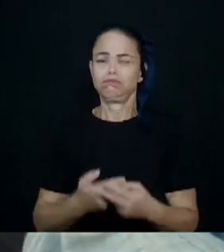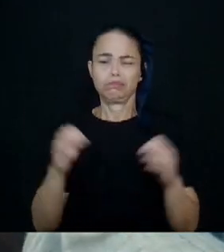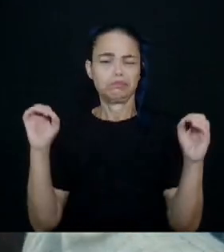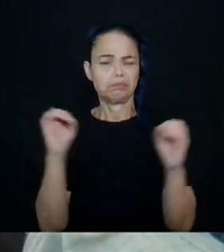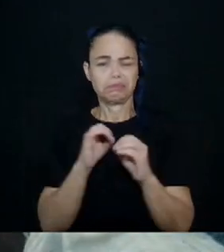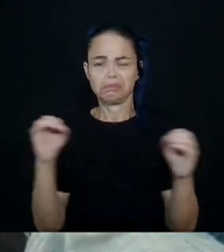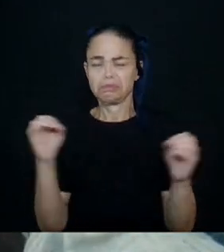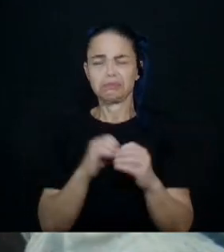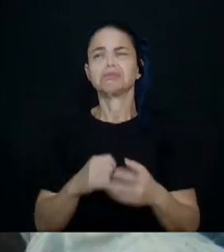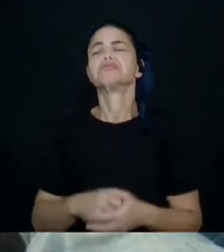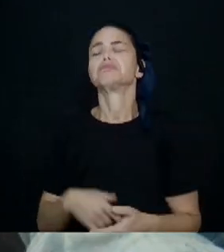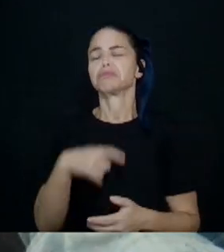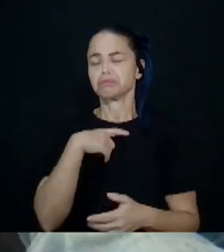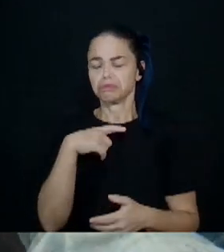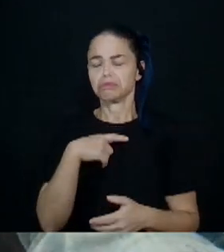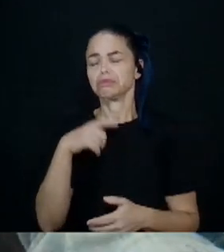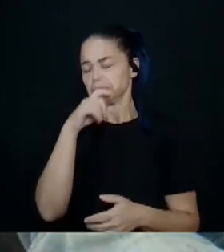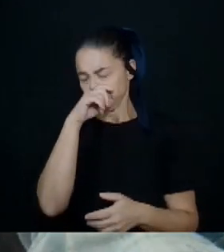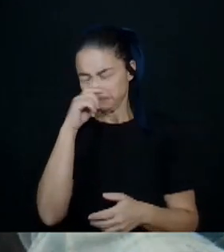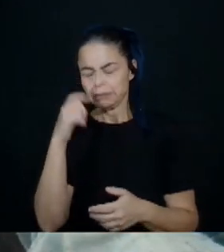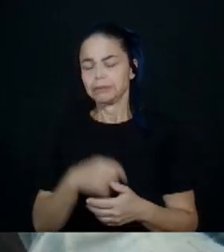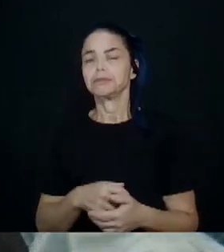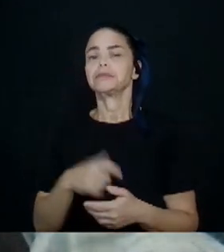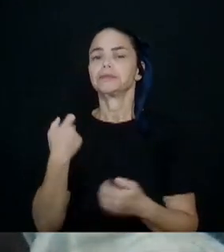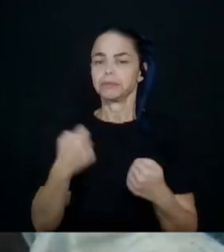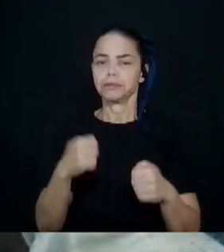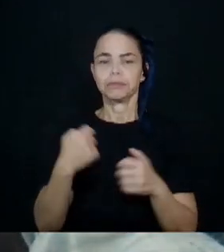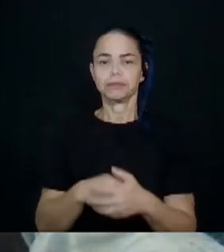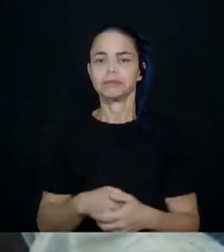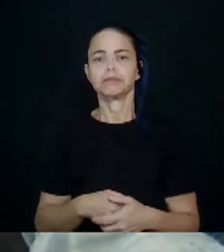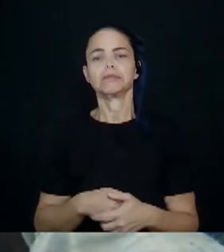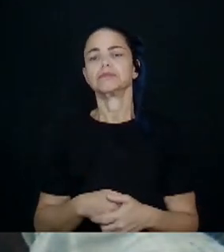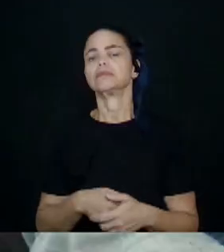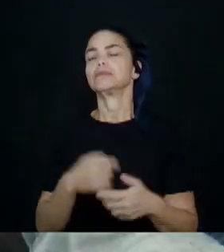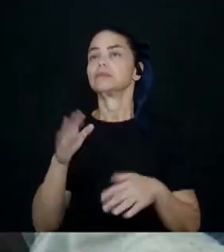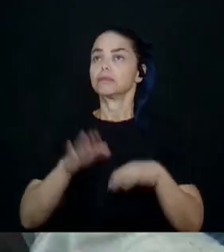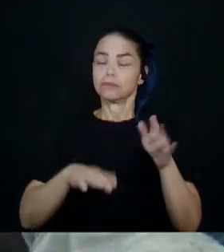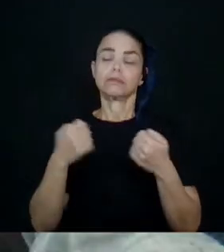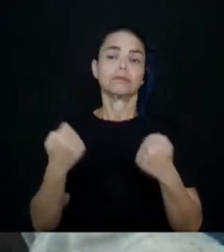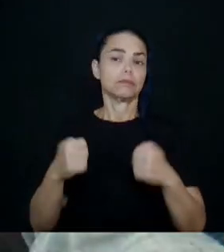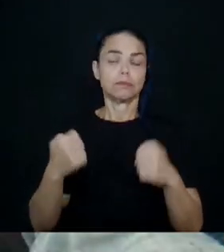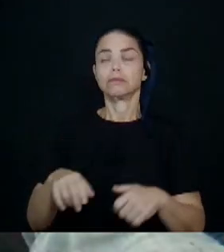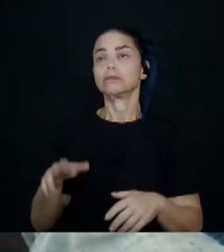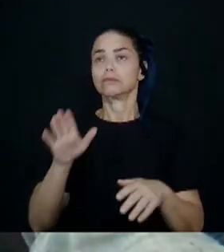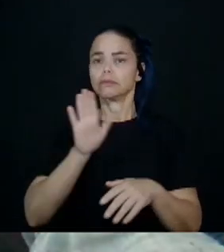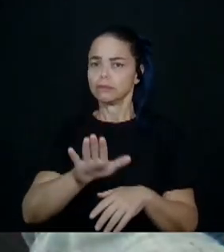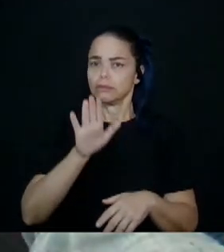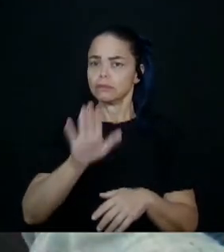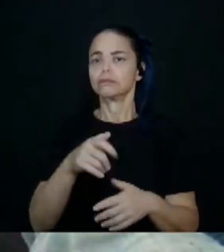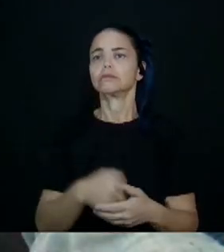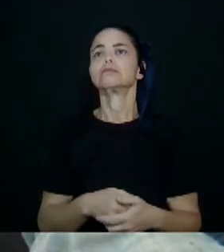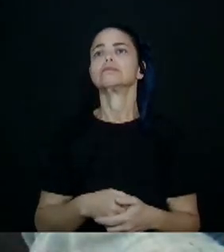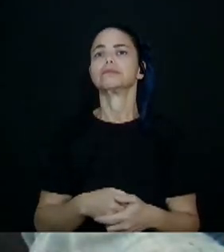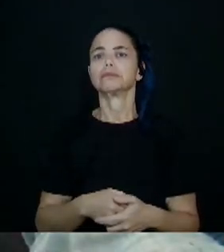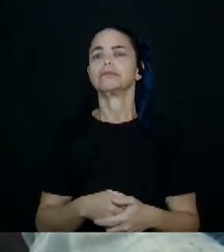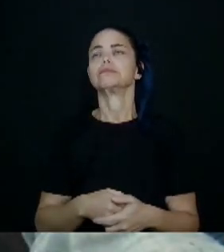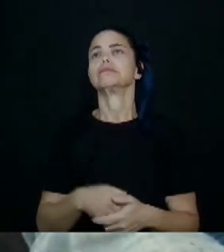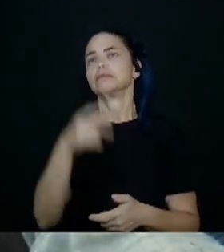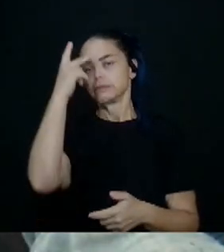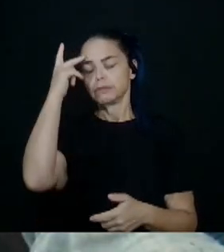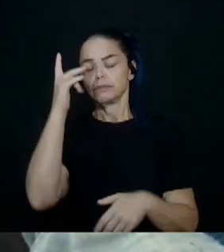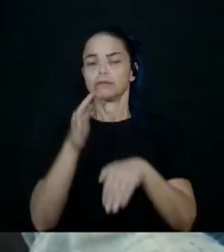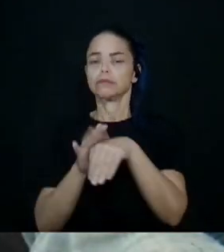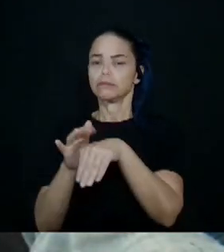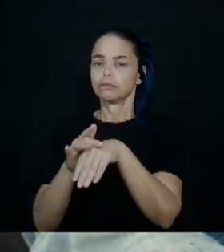que a gente tem que usar a buzina quando é necessário. Às vezes vai ser necessário você utilizar a buzina, se você tiver com alguém ferido dentro do carro